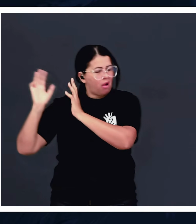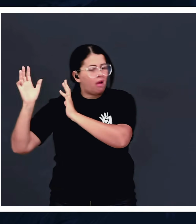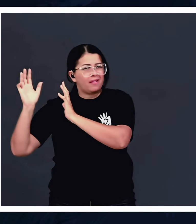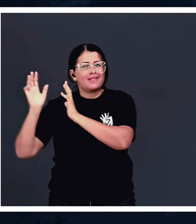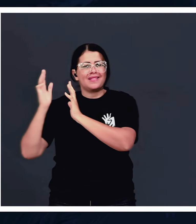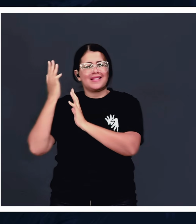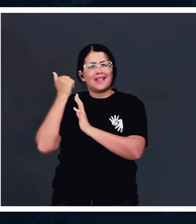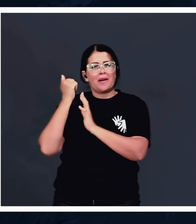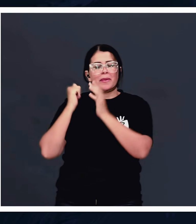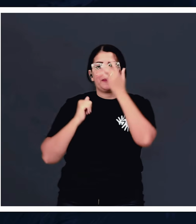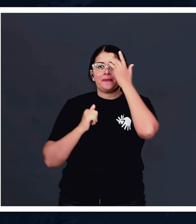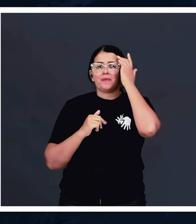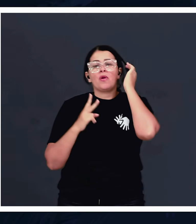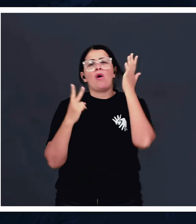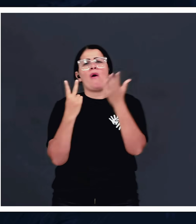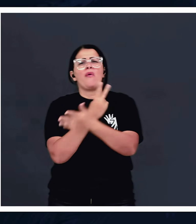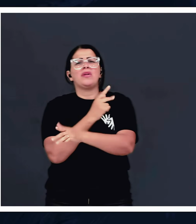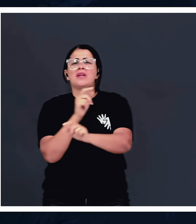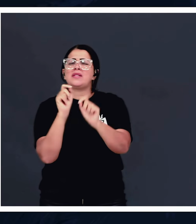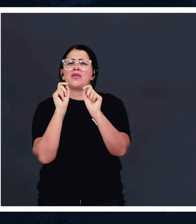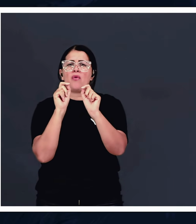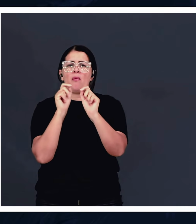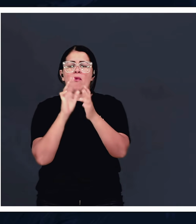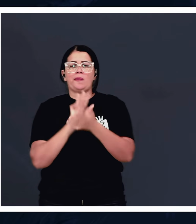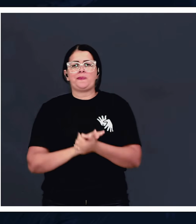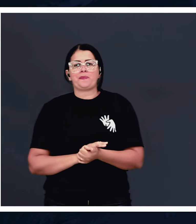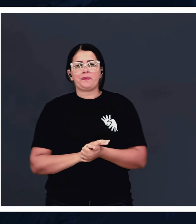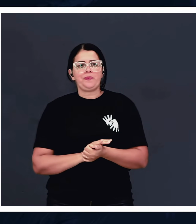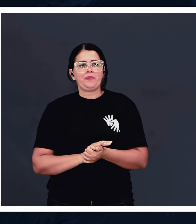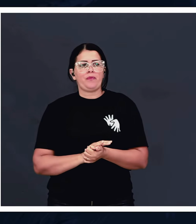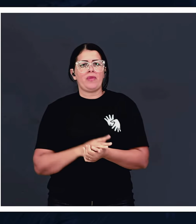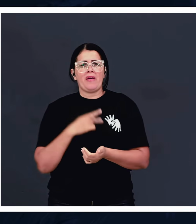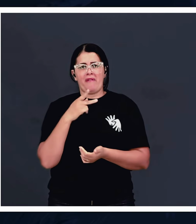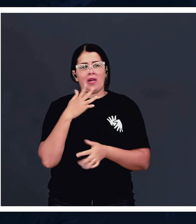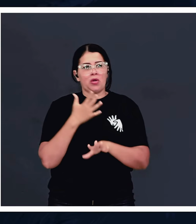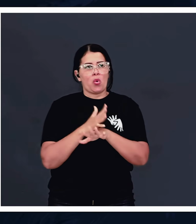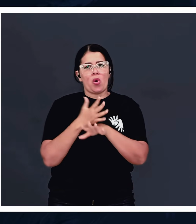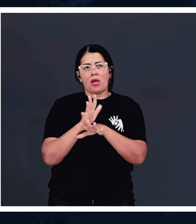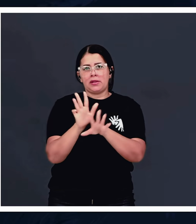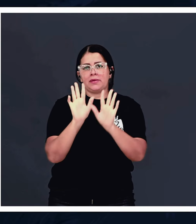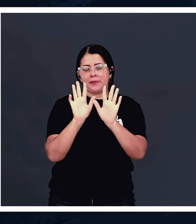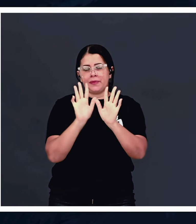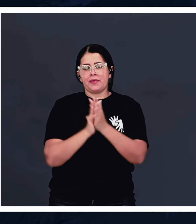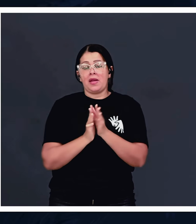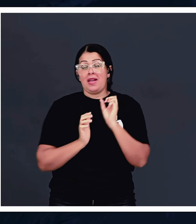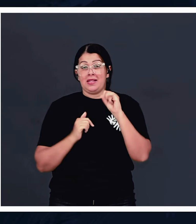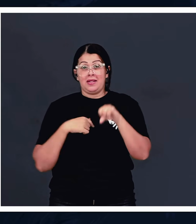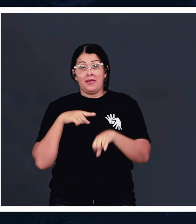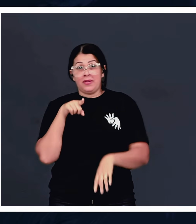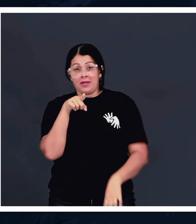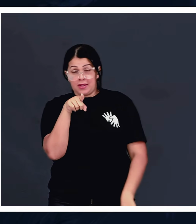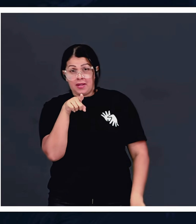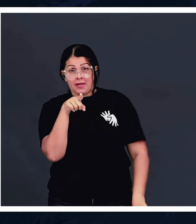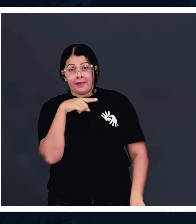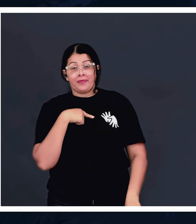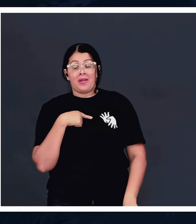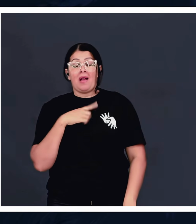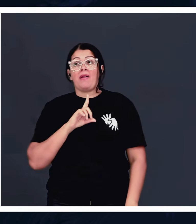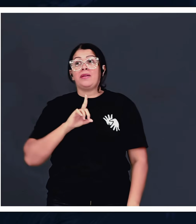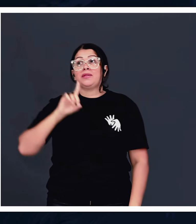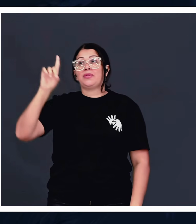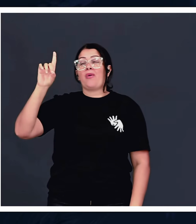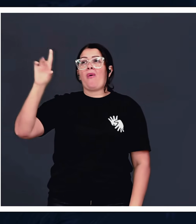De que forma isso acontece? De forma muito prática. Se você